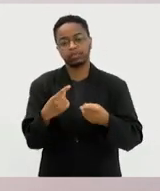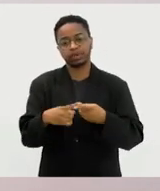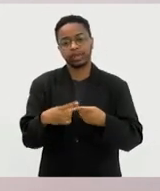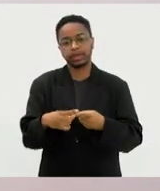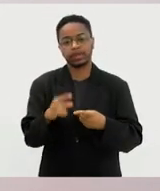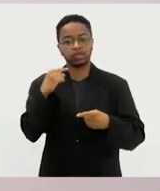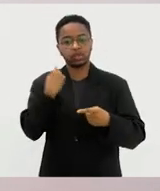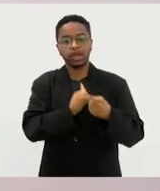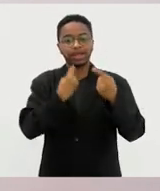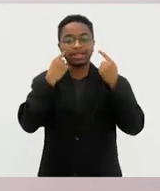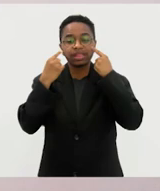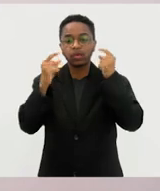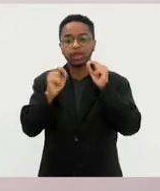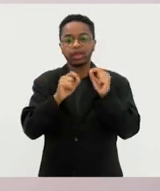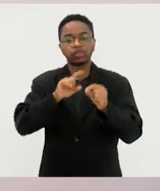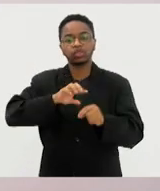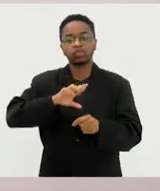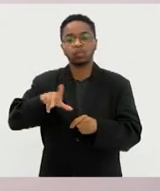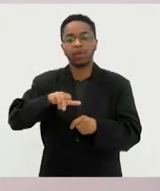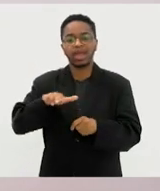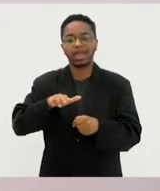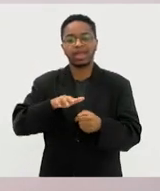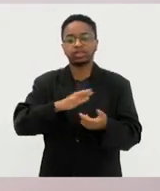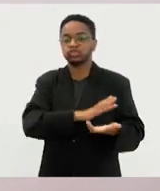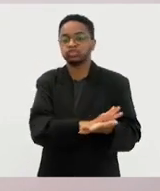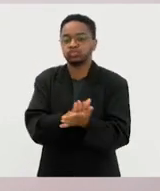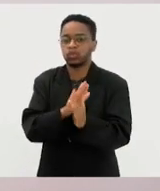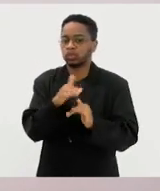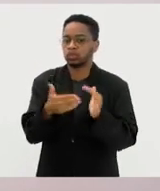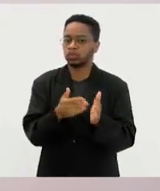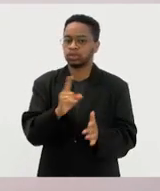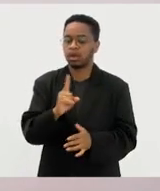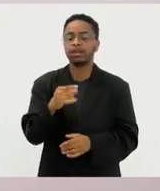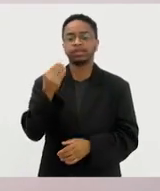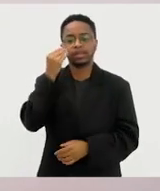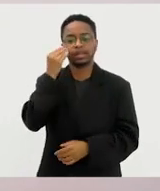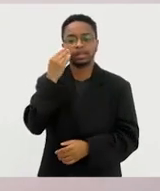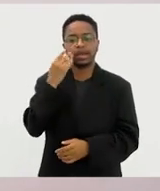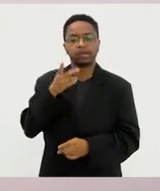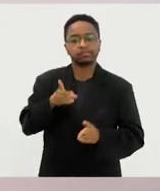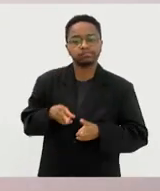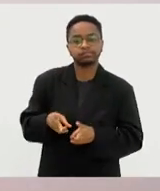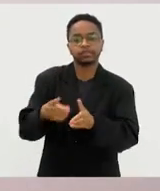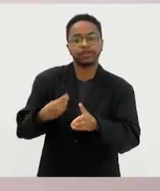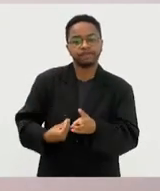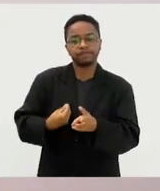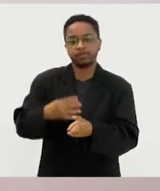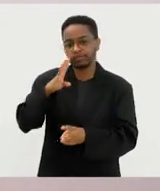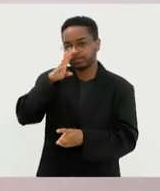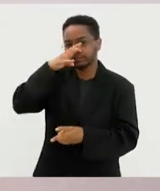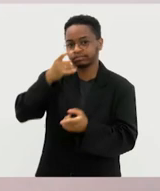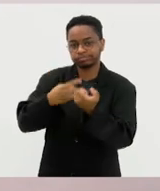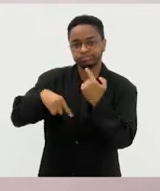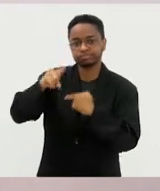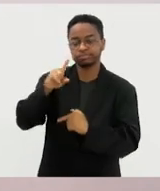ideia não é matar o doente, né? É manter com que ele sobreviva e saia dessa condição.